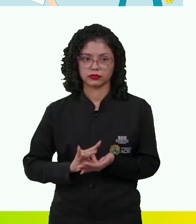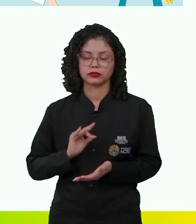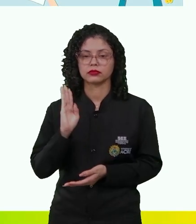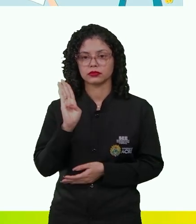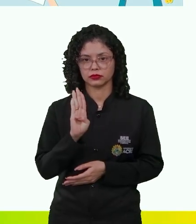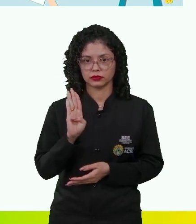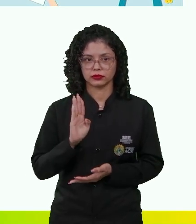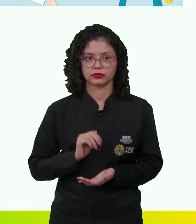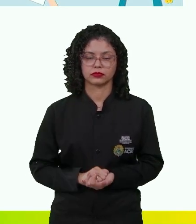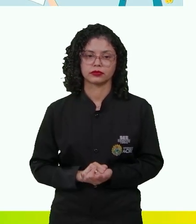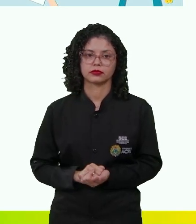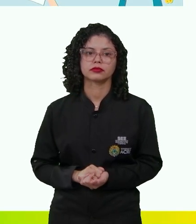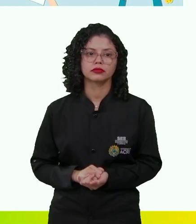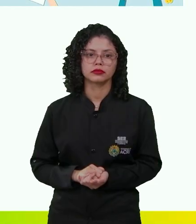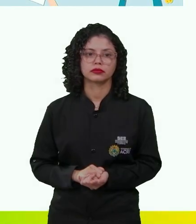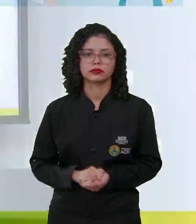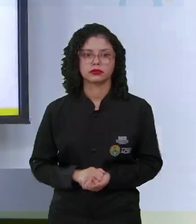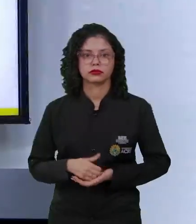número 2 é a letra B.